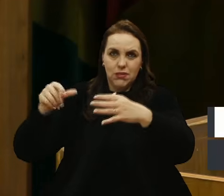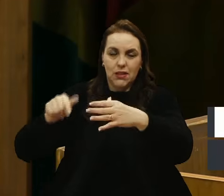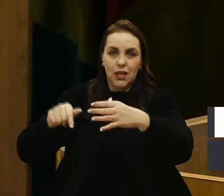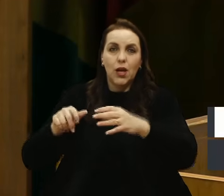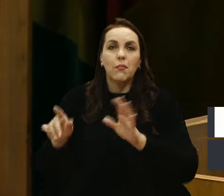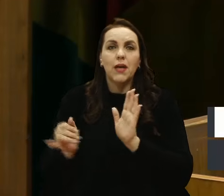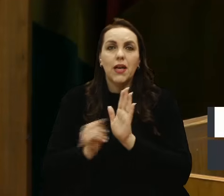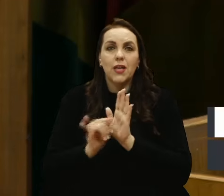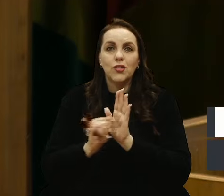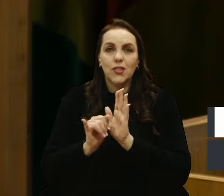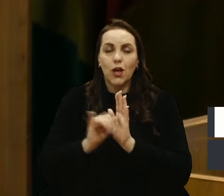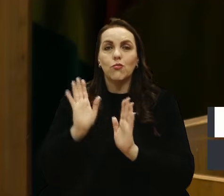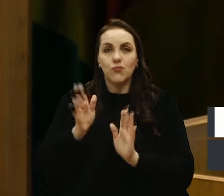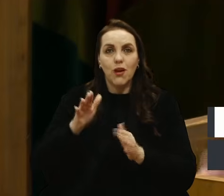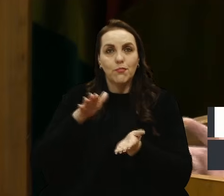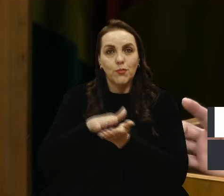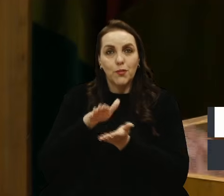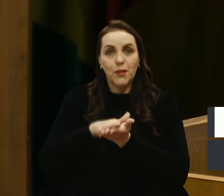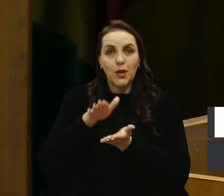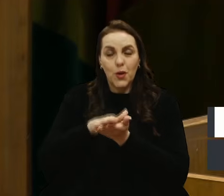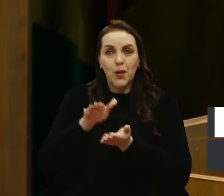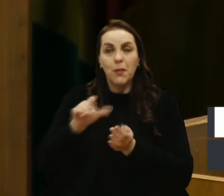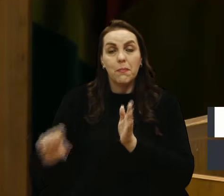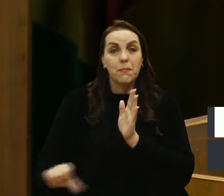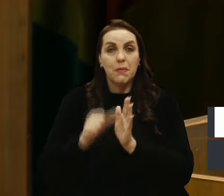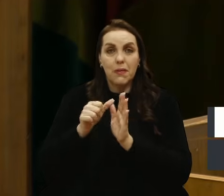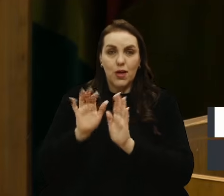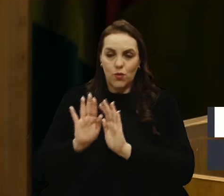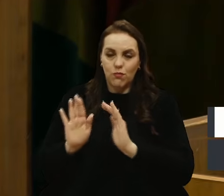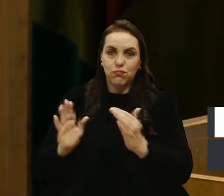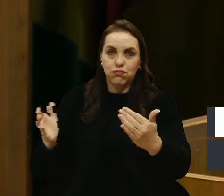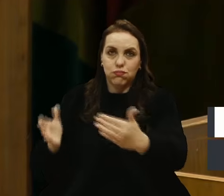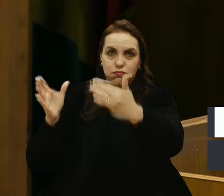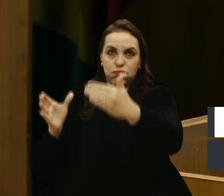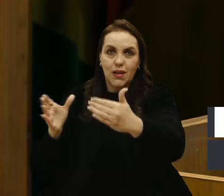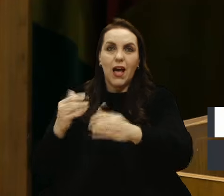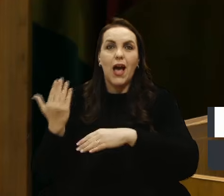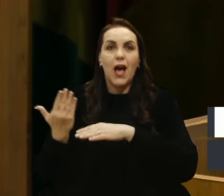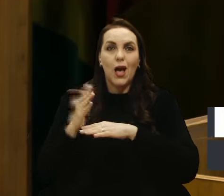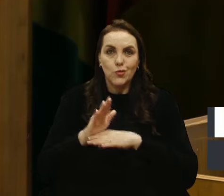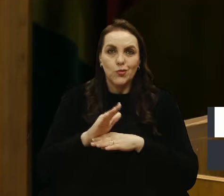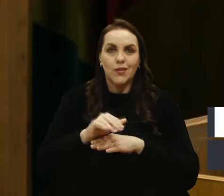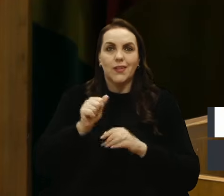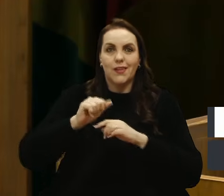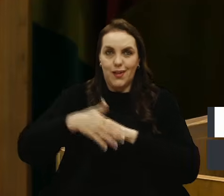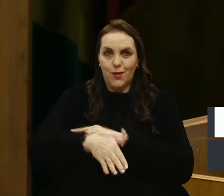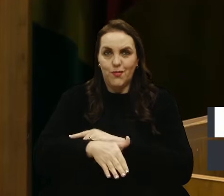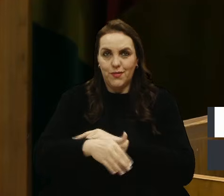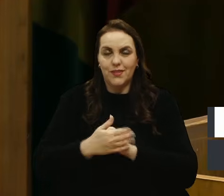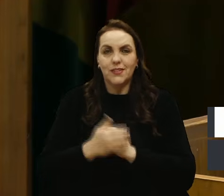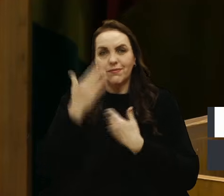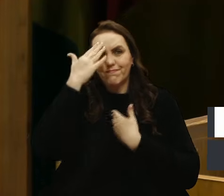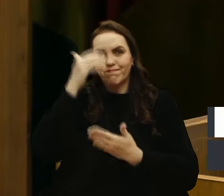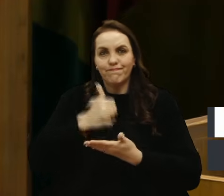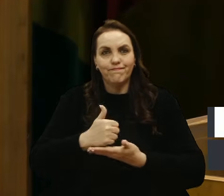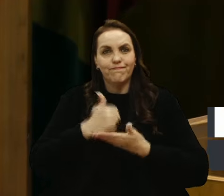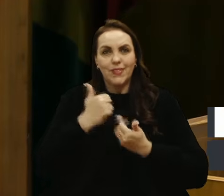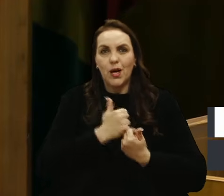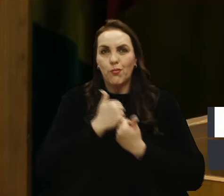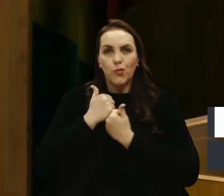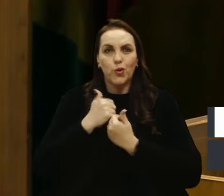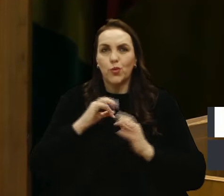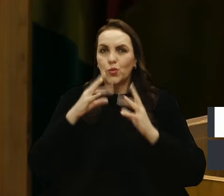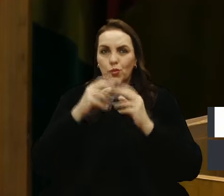do edital da primeiro tanque de contenção que vai nos ajudar. Agradecemos o apoio de todas as